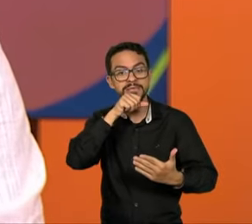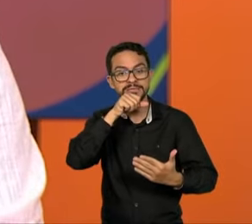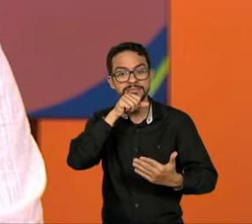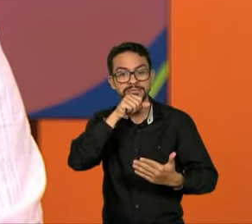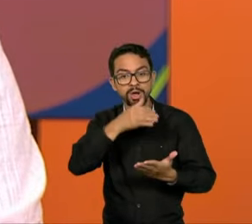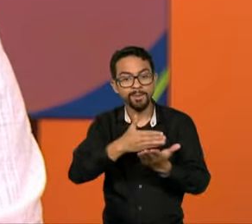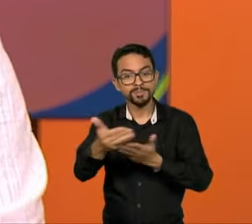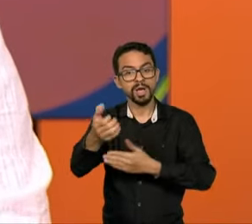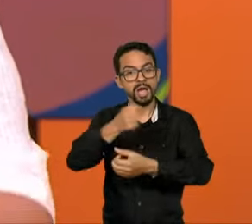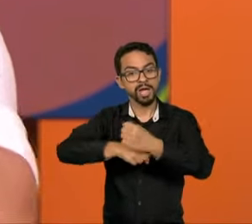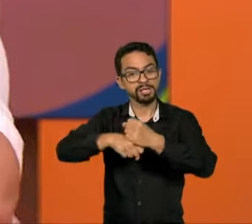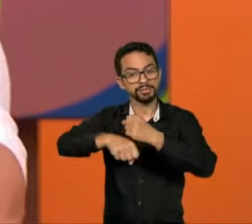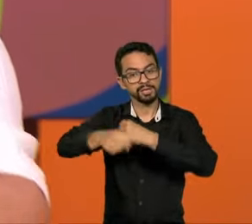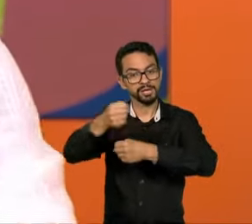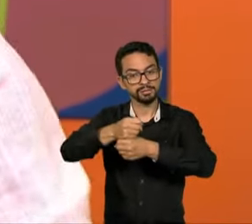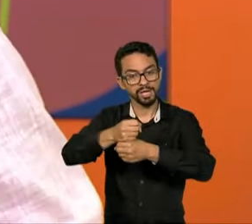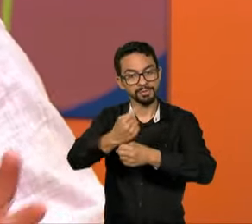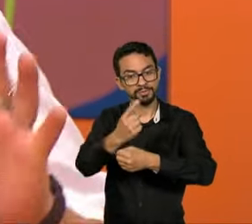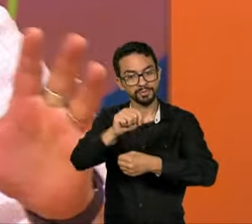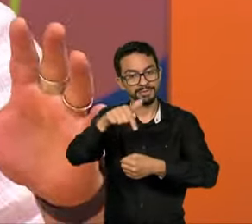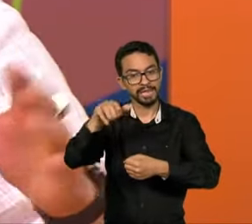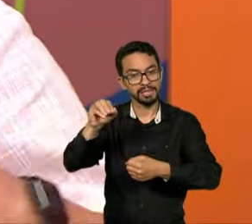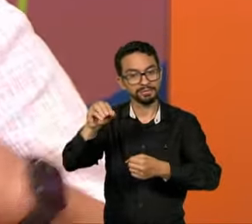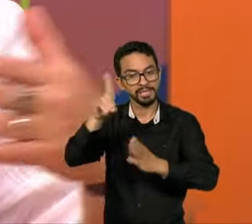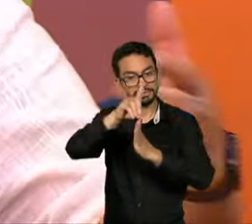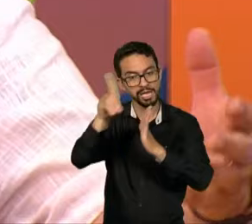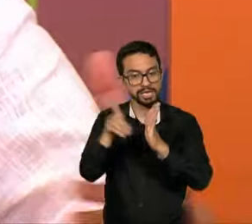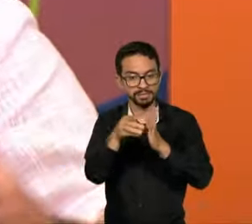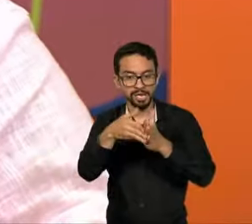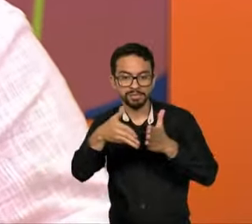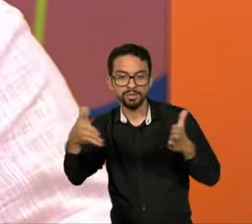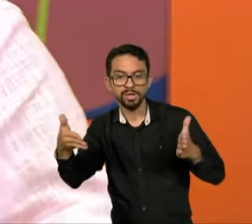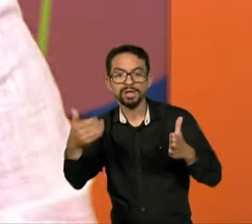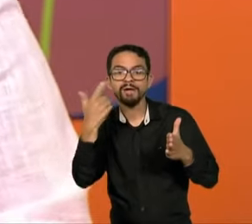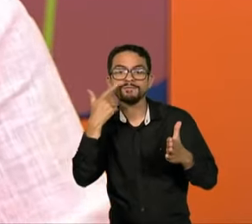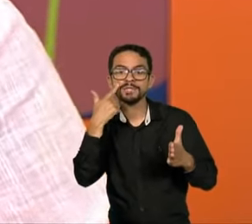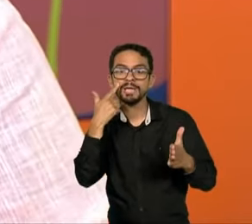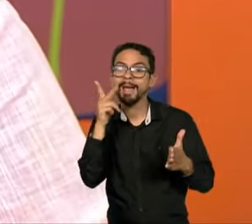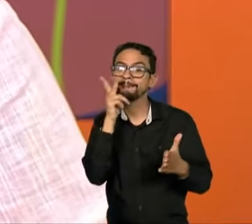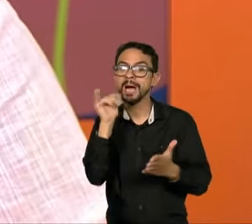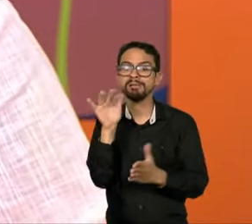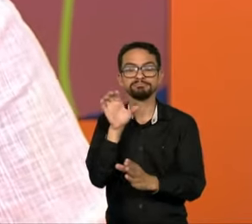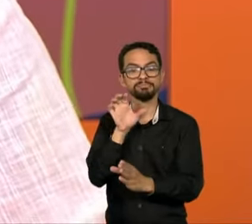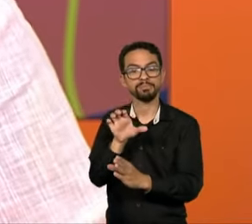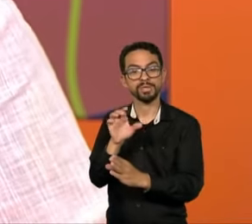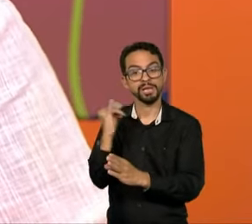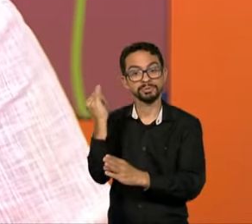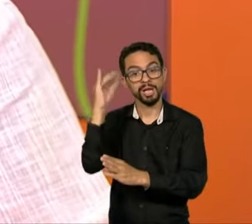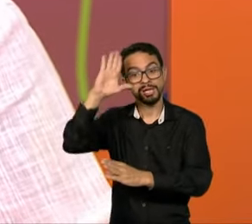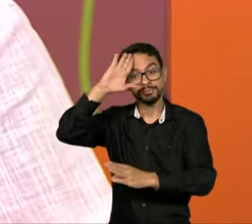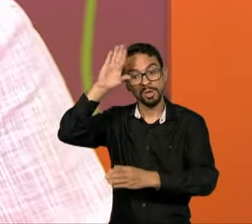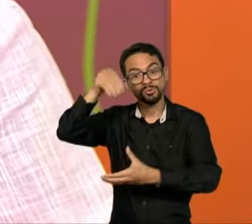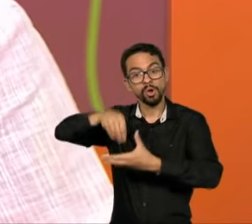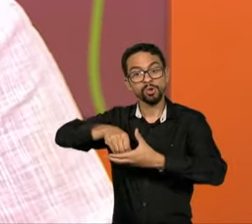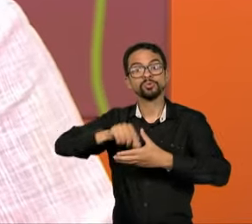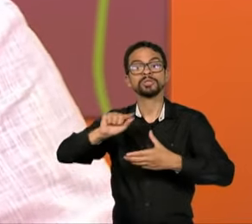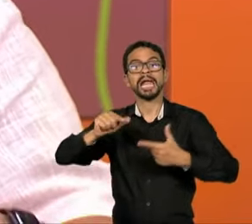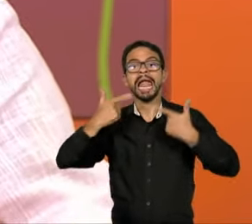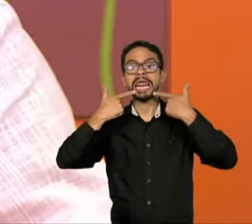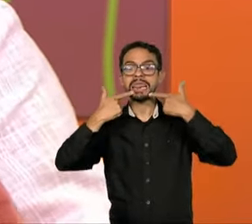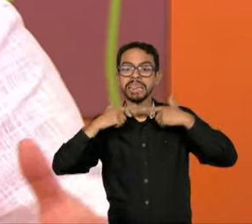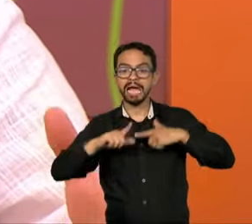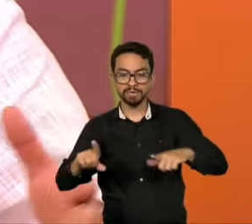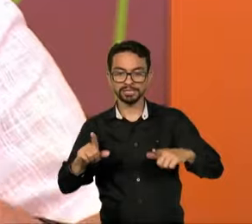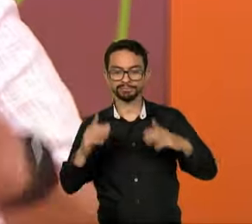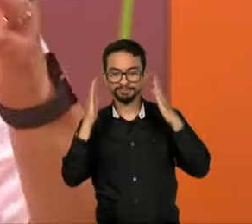de 1970. E quando, nos primeiros estudos, qual a influência do pai na vida do bebê, descobriram uma coisa que é essencial na linguagem. E